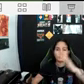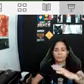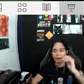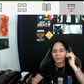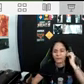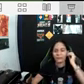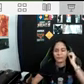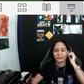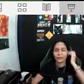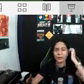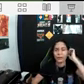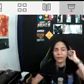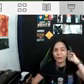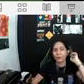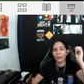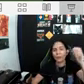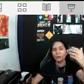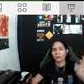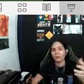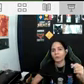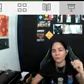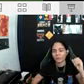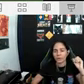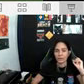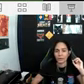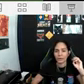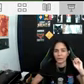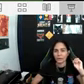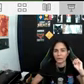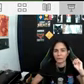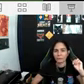ao passar a página, né? Eu concordo com